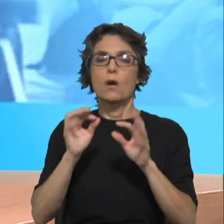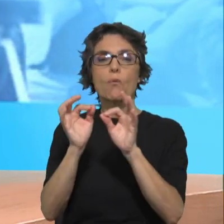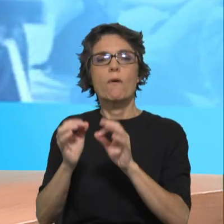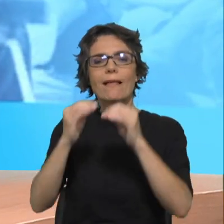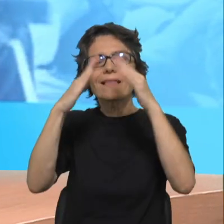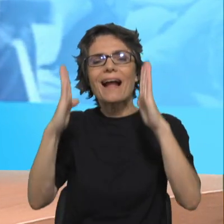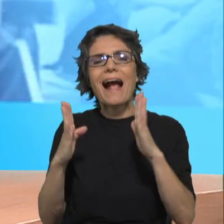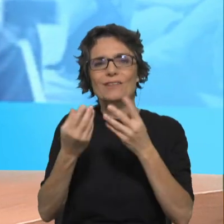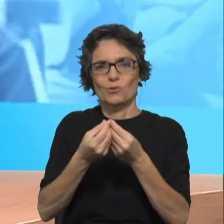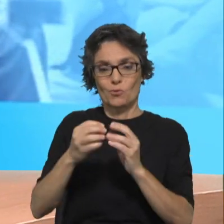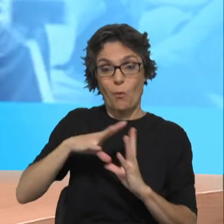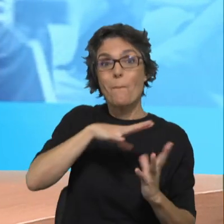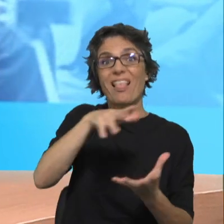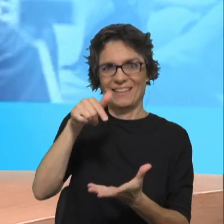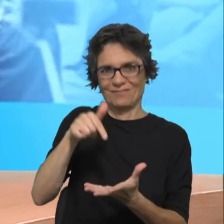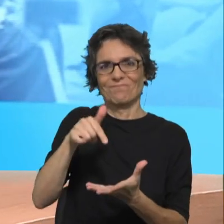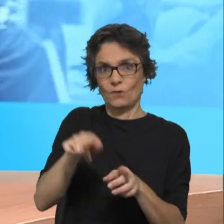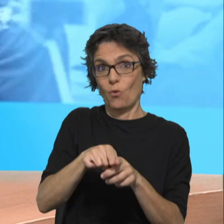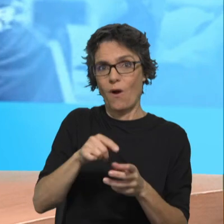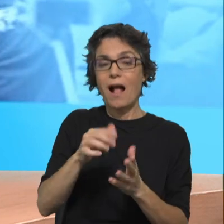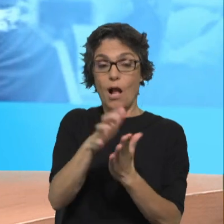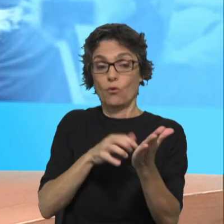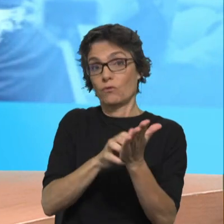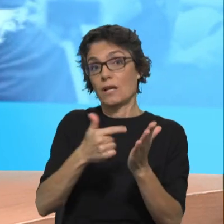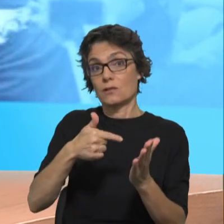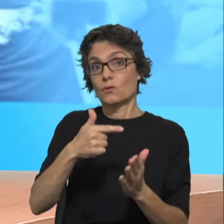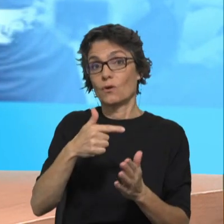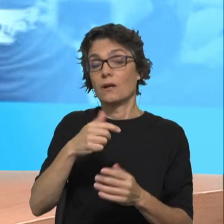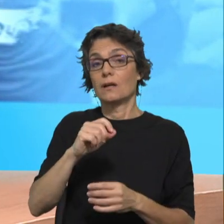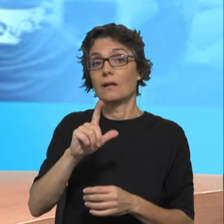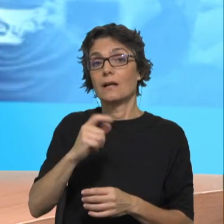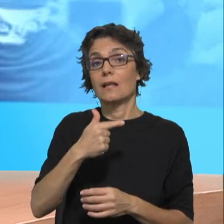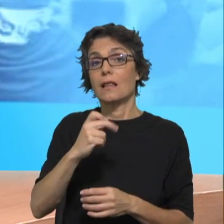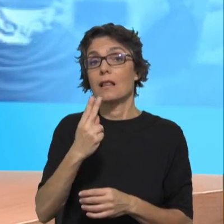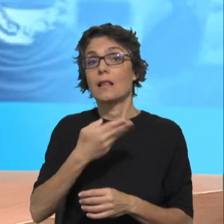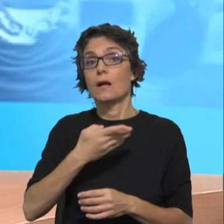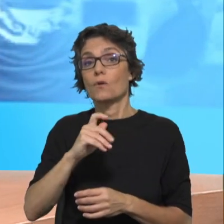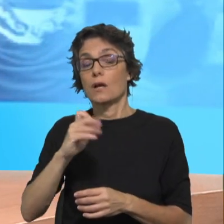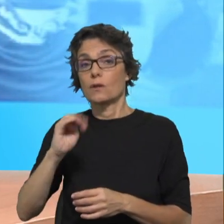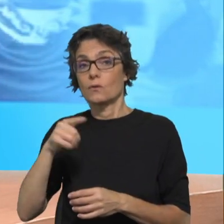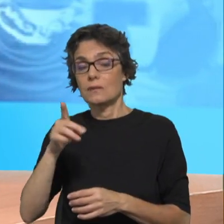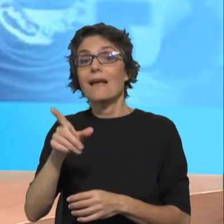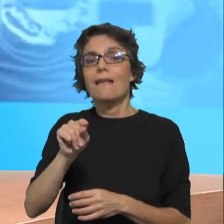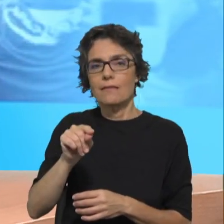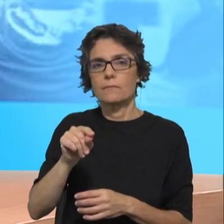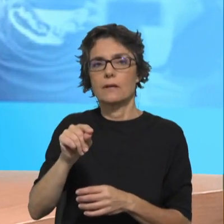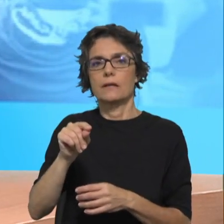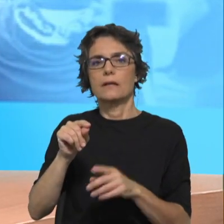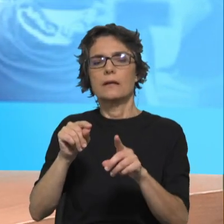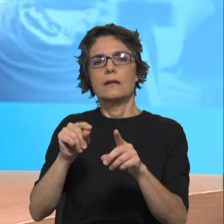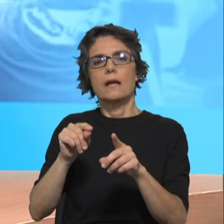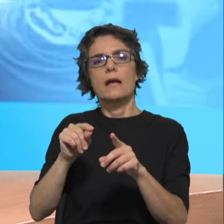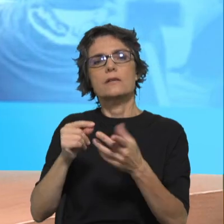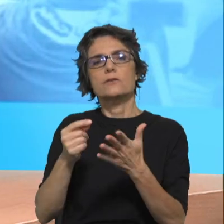isso consubstancia-se neste texto, a Laudato Si, e o cuidado do humano comum, que se consubstancia noutro texto, a